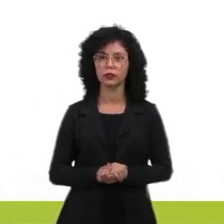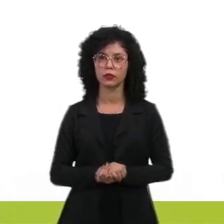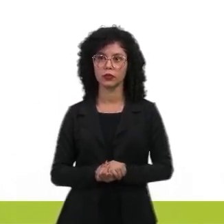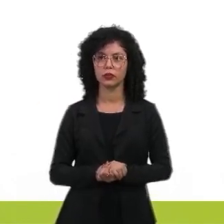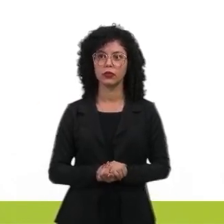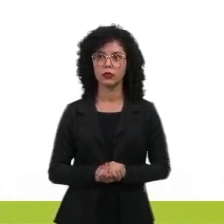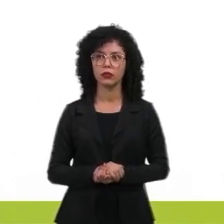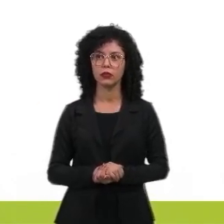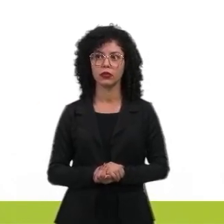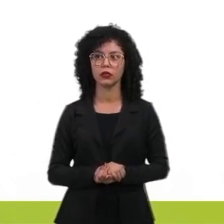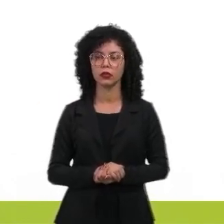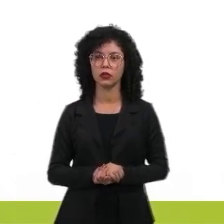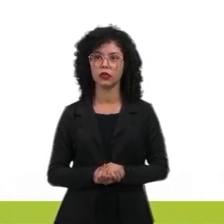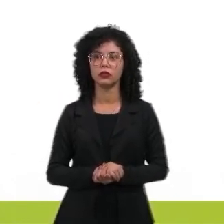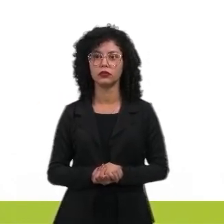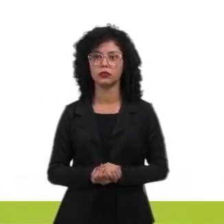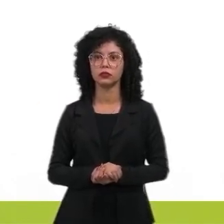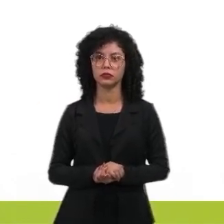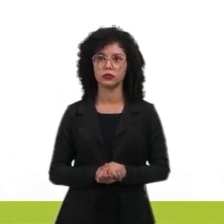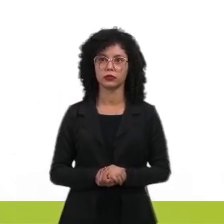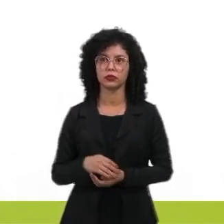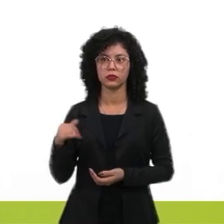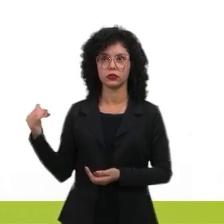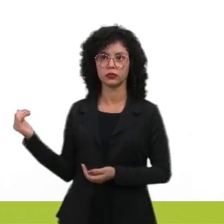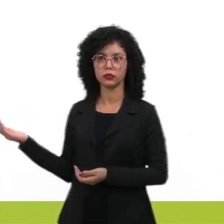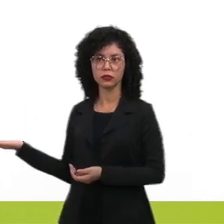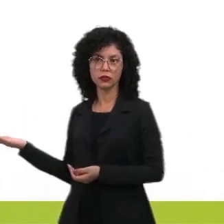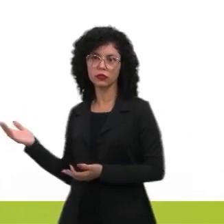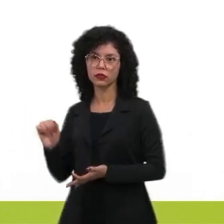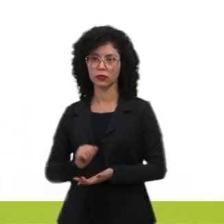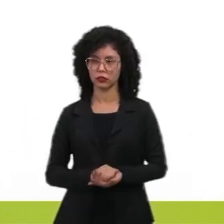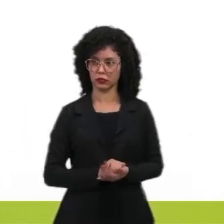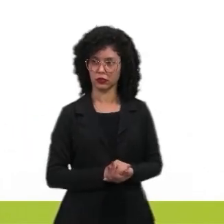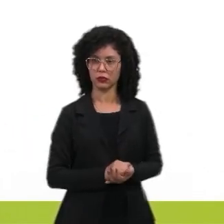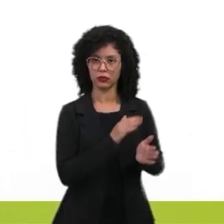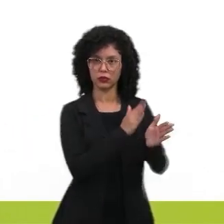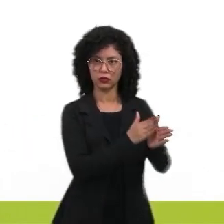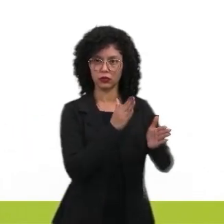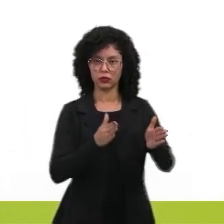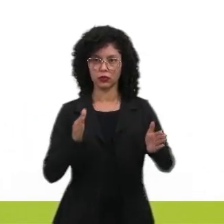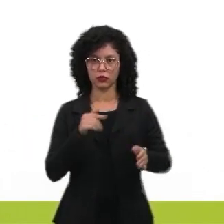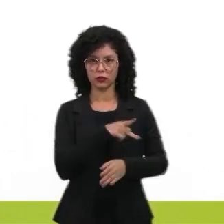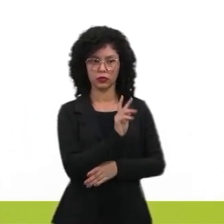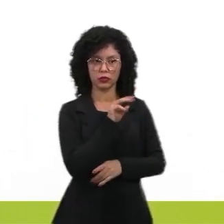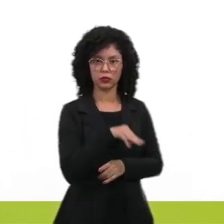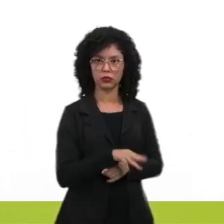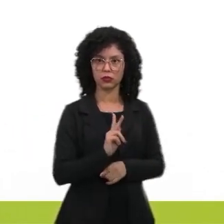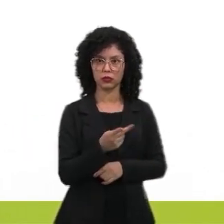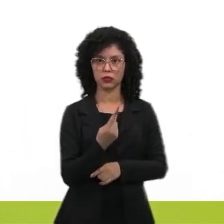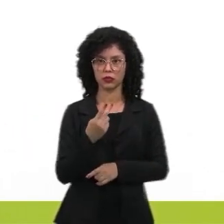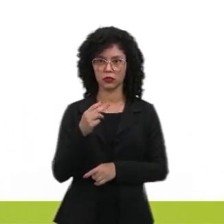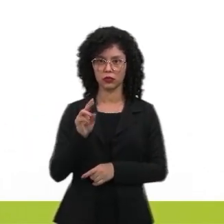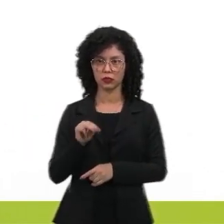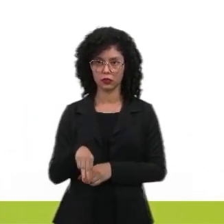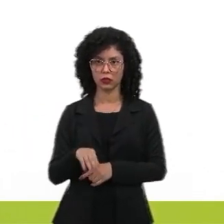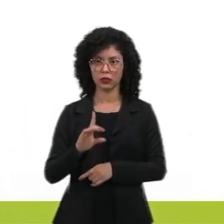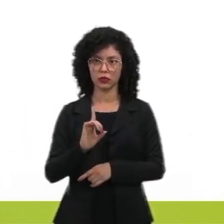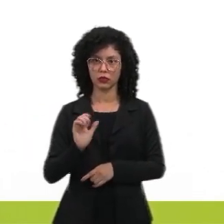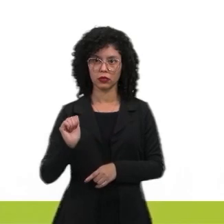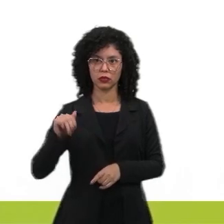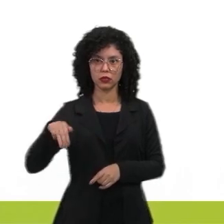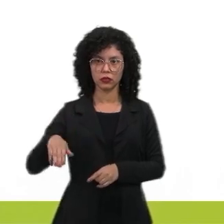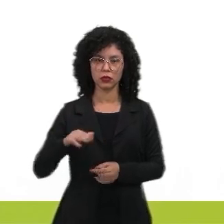Professor, eu tenho uma dificuldade de entender a ideia da escala. Como é que eu faço isso? Gente, lembrando que nós estamos aqui, ó.